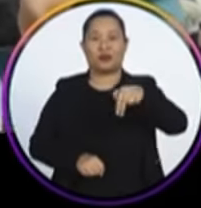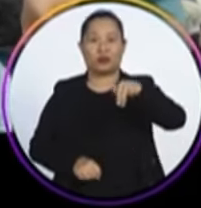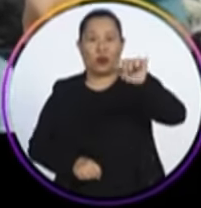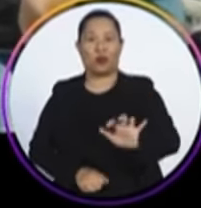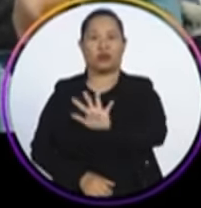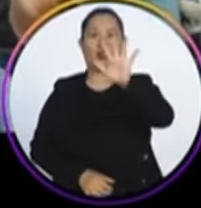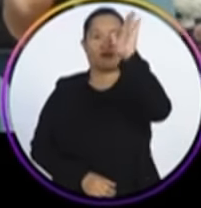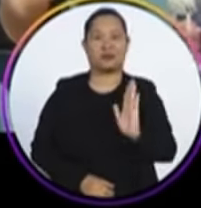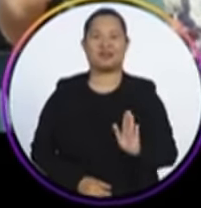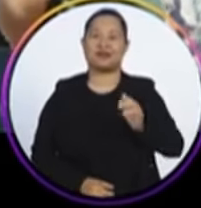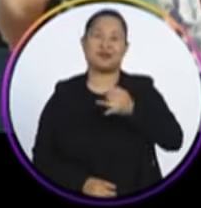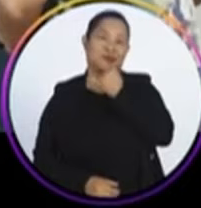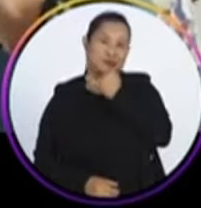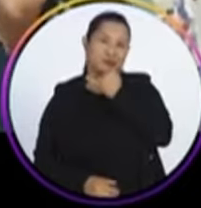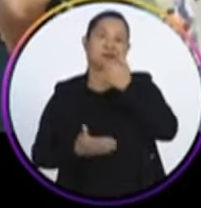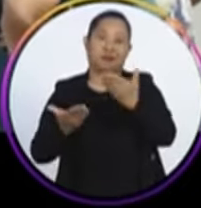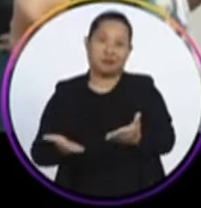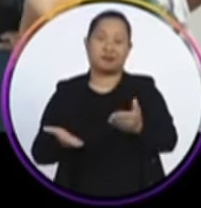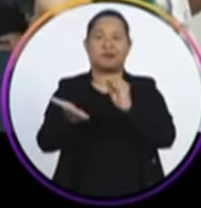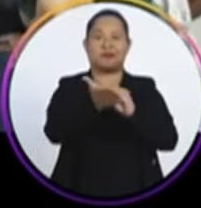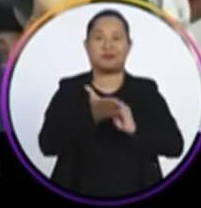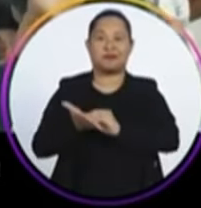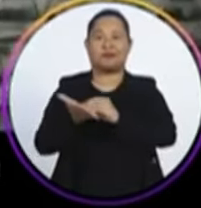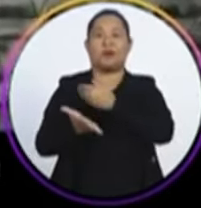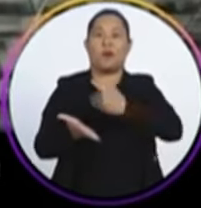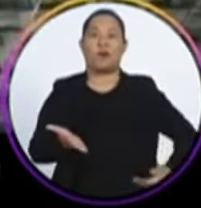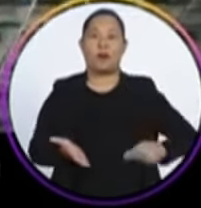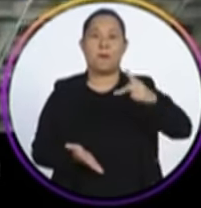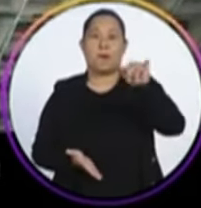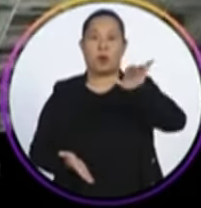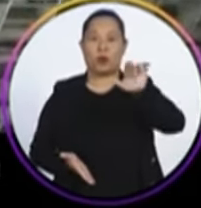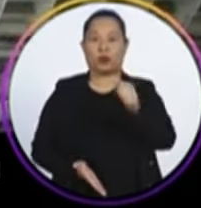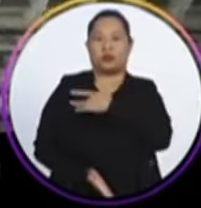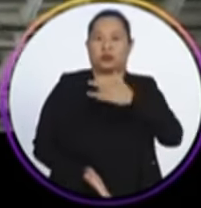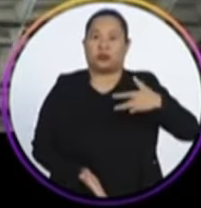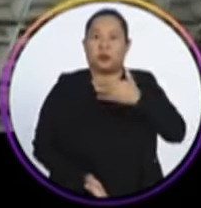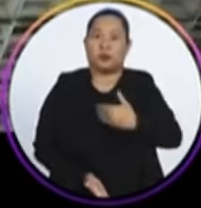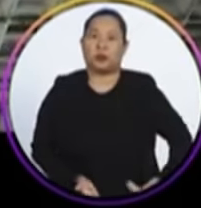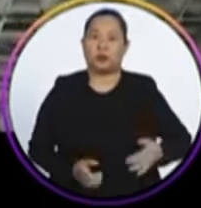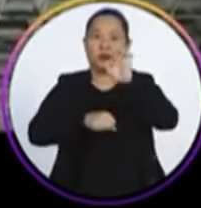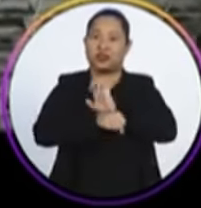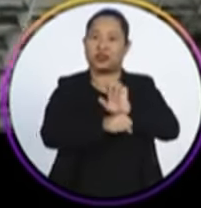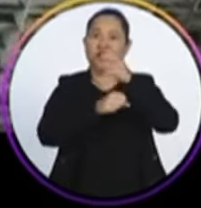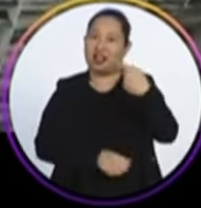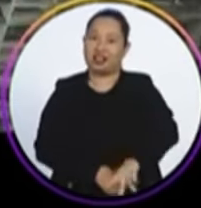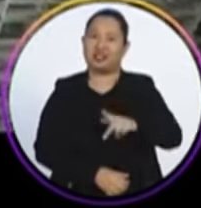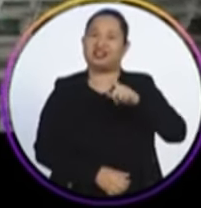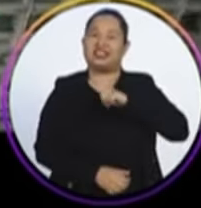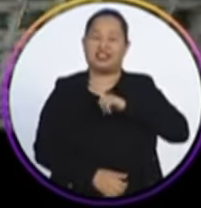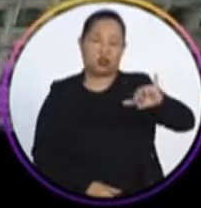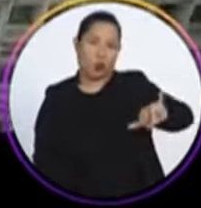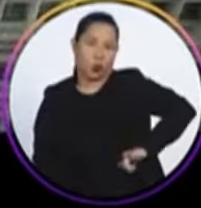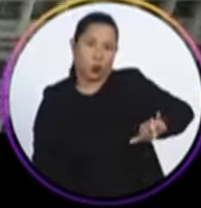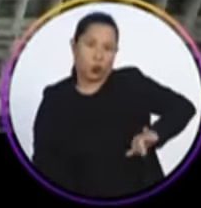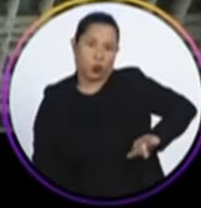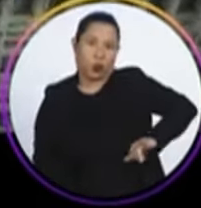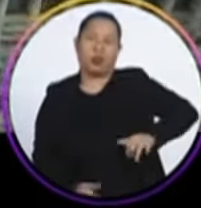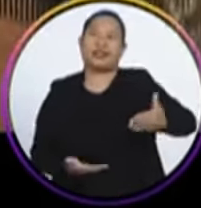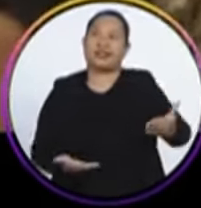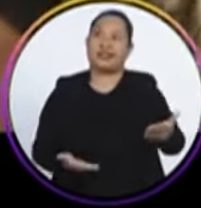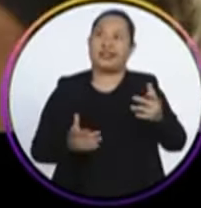Nordeste brasileiro. Infelizmente, o retrato do descaso do governo Paulo Câmara com a saúde pública do nosso estado. Aqui a gente tem sofrido